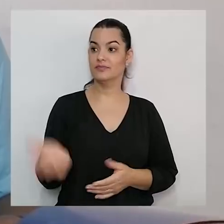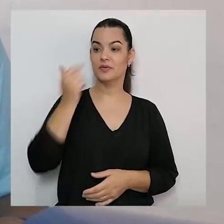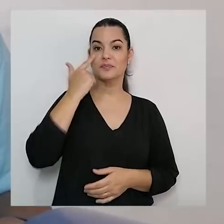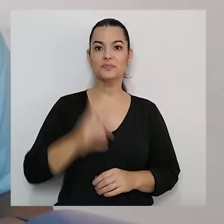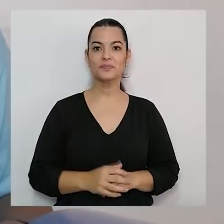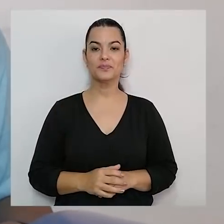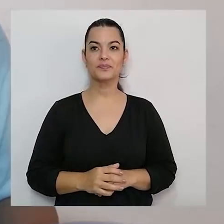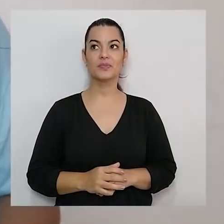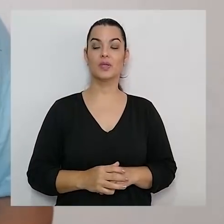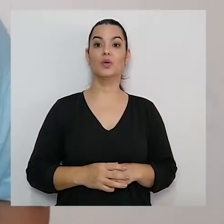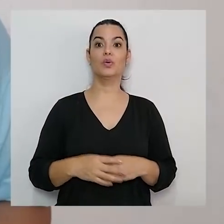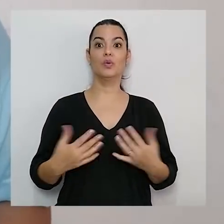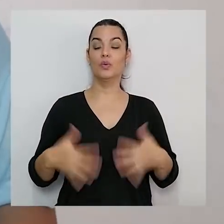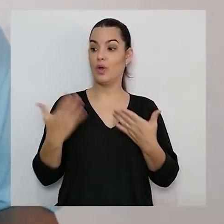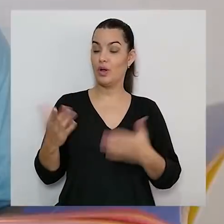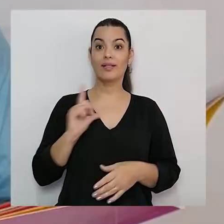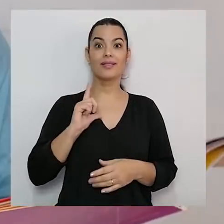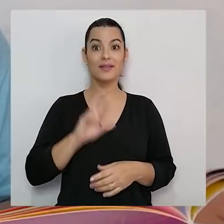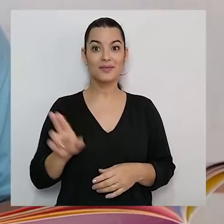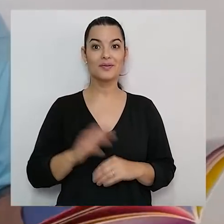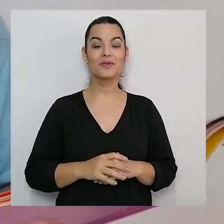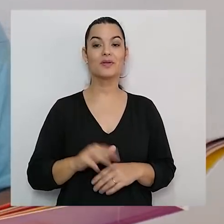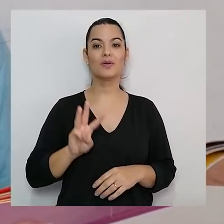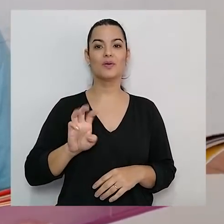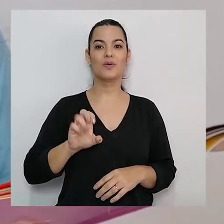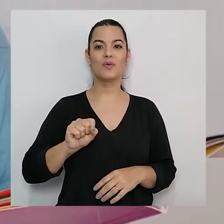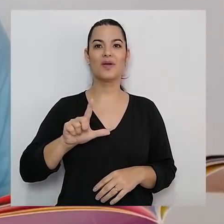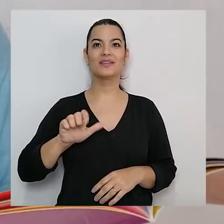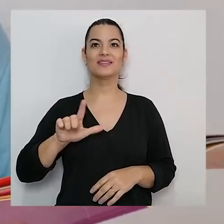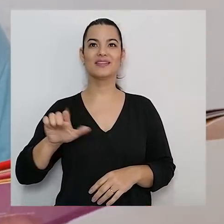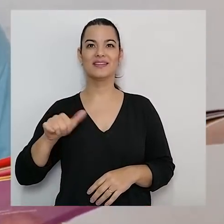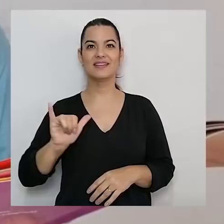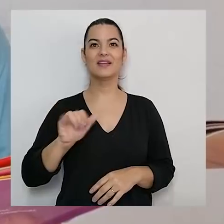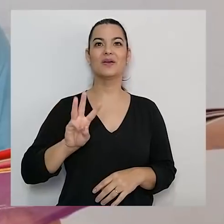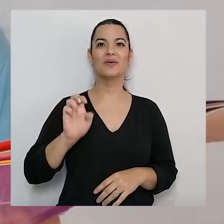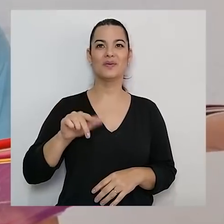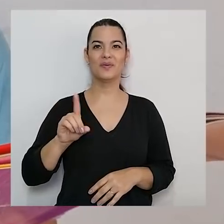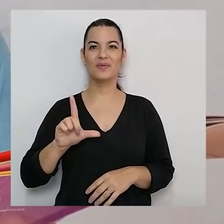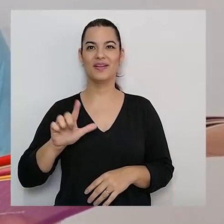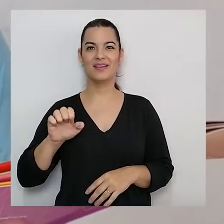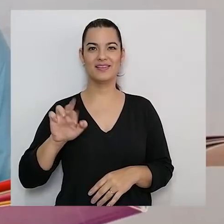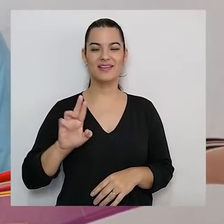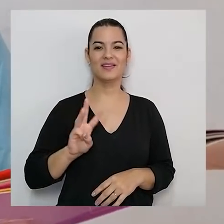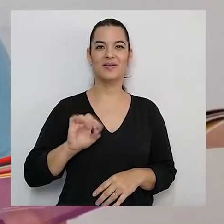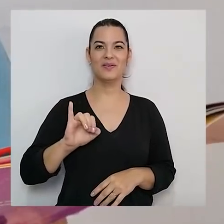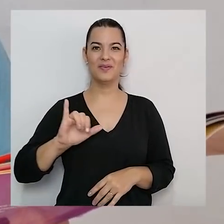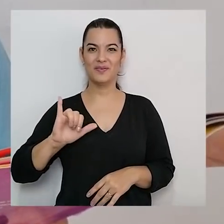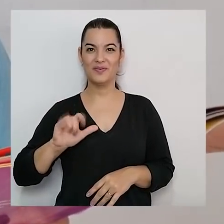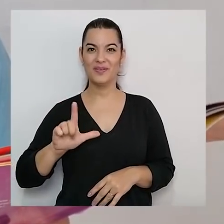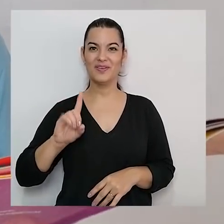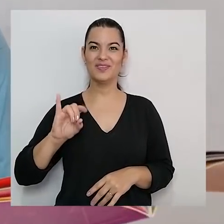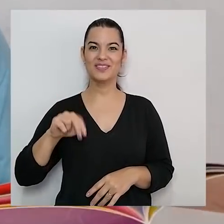E olha o que tá aí, gente. O Wesley, o Wendler, o Wildner, o William,